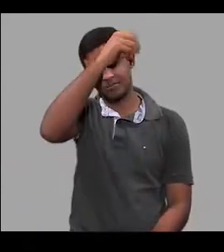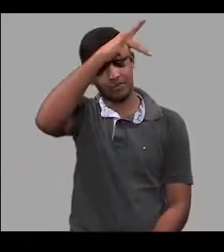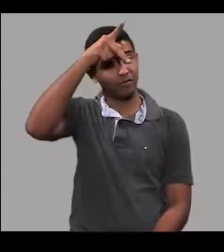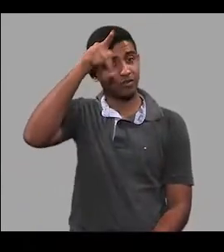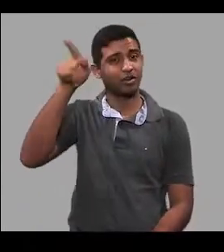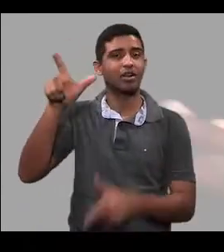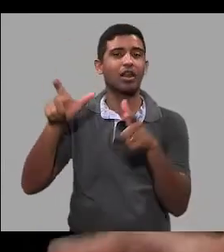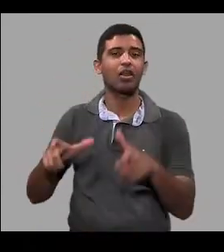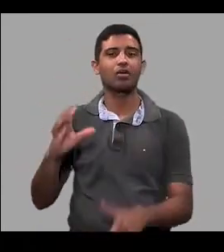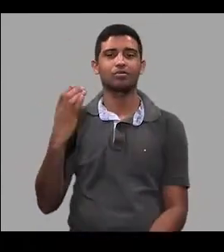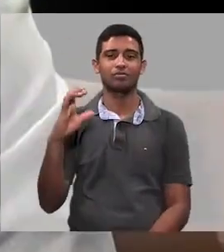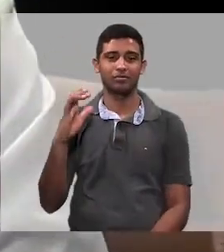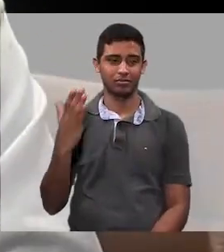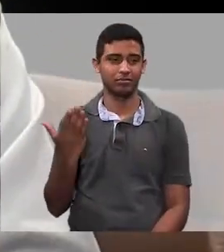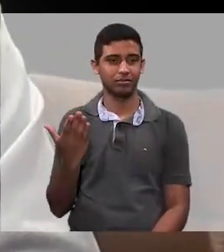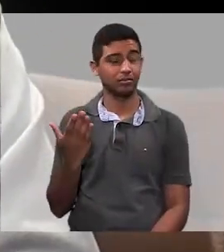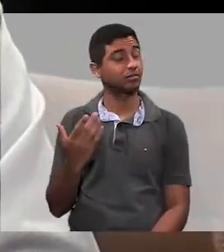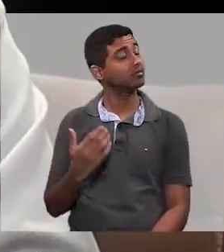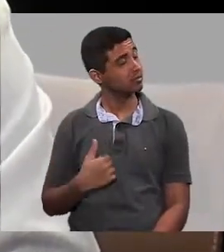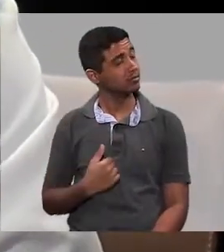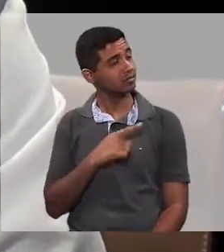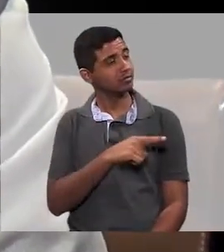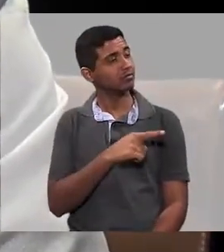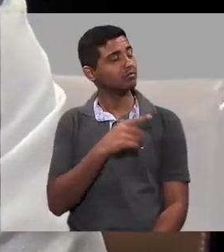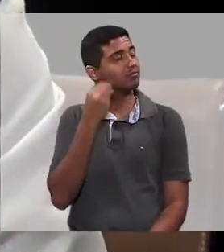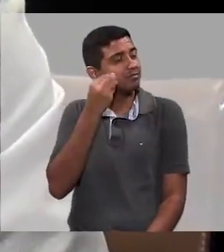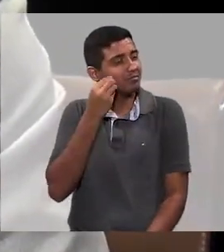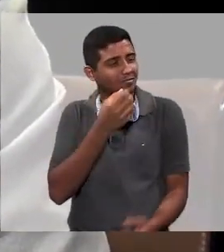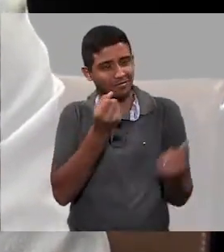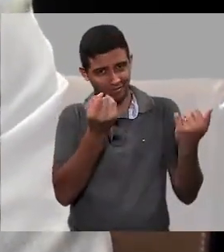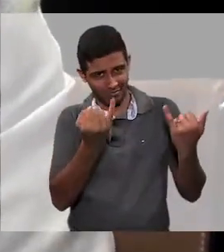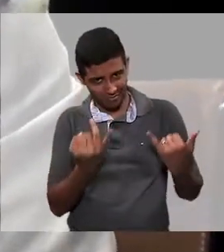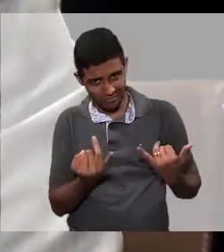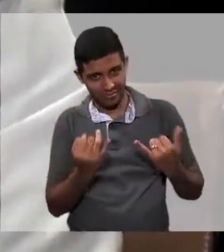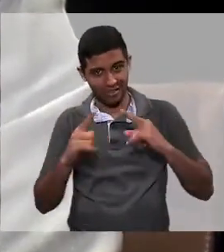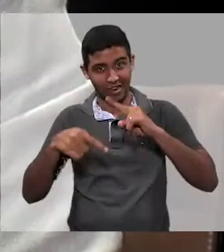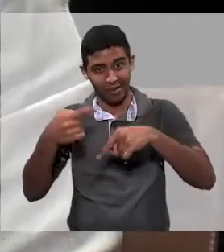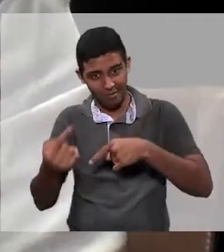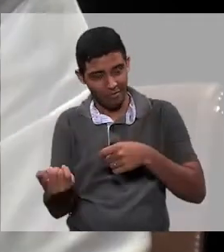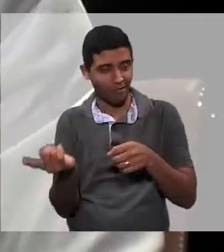de Niterói. Né? Então, essa próxima experiência, quero que o senhor me conte. Ah, legal. Tá